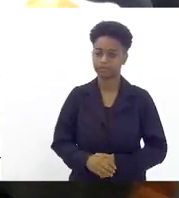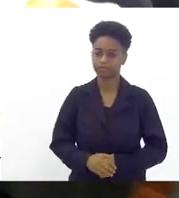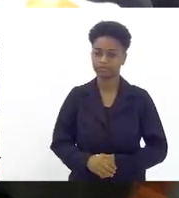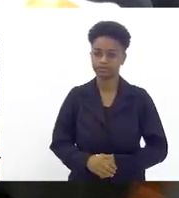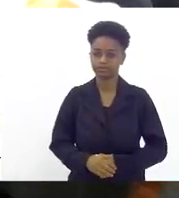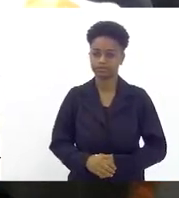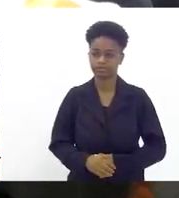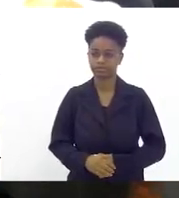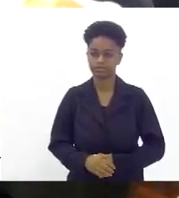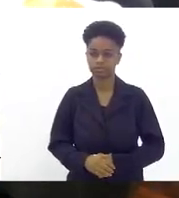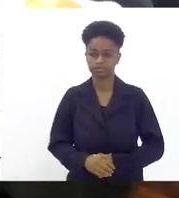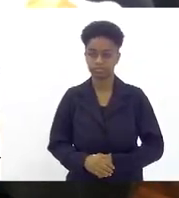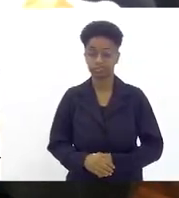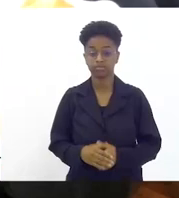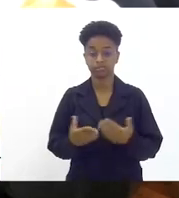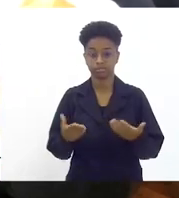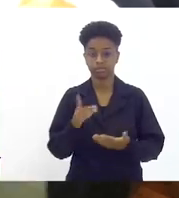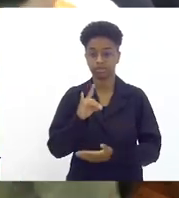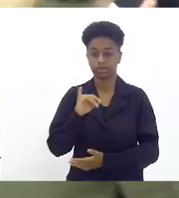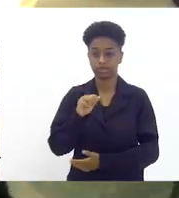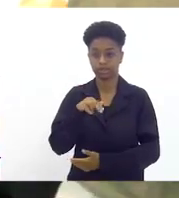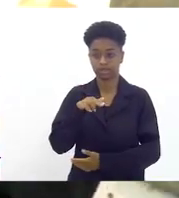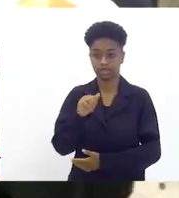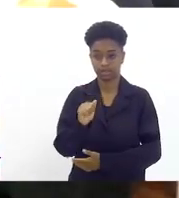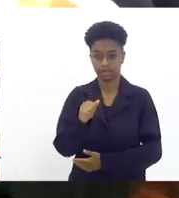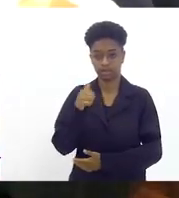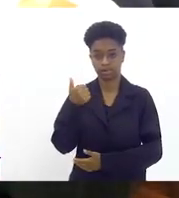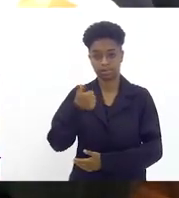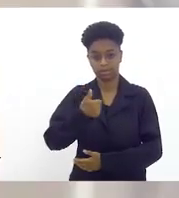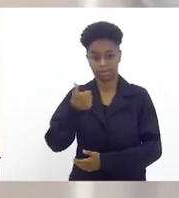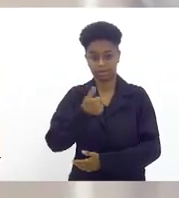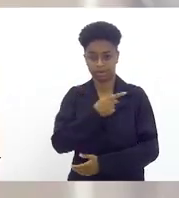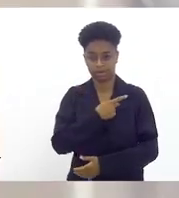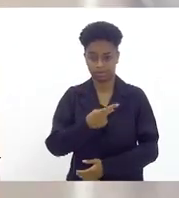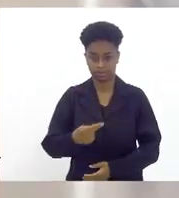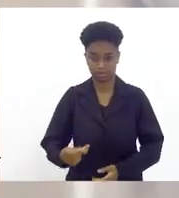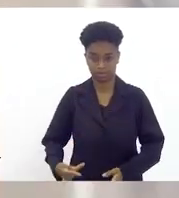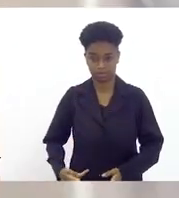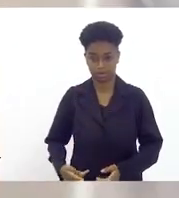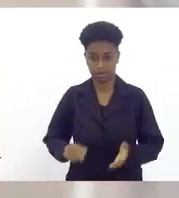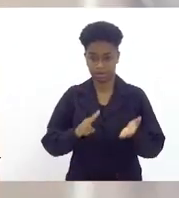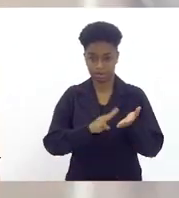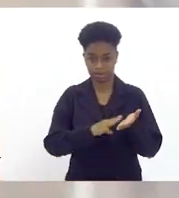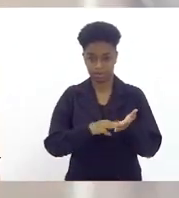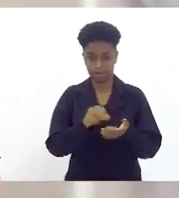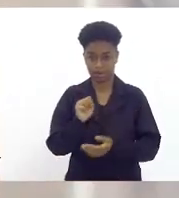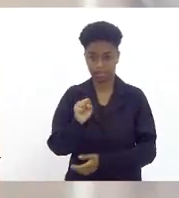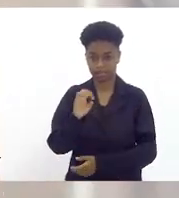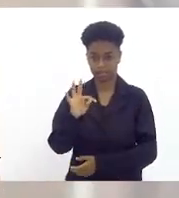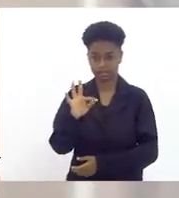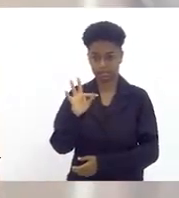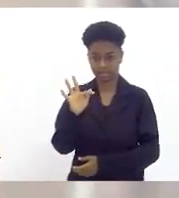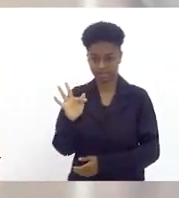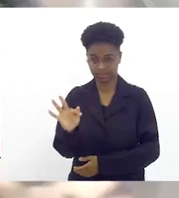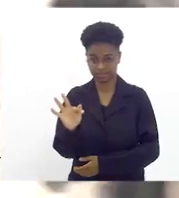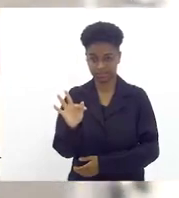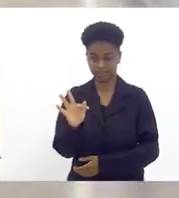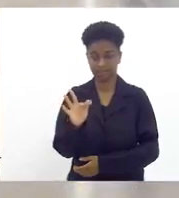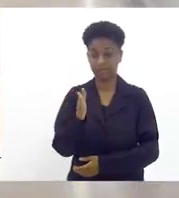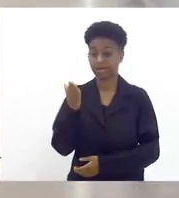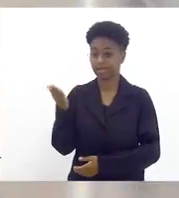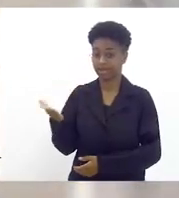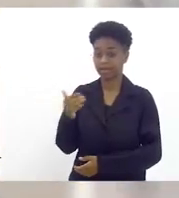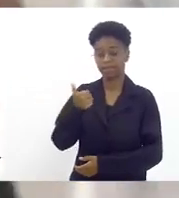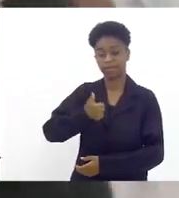Wesley, então, como a Diana vai ser a primeira presidenta, primeira membra do STF, a Wesley vai ser a primeira